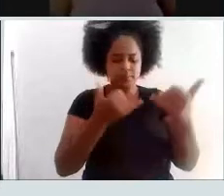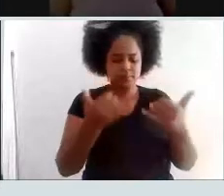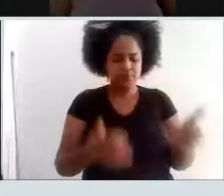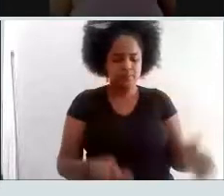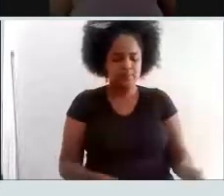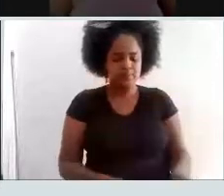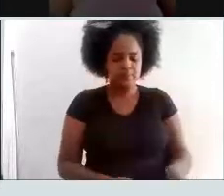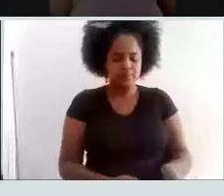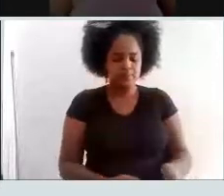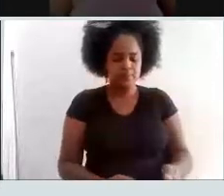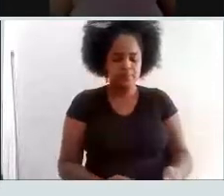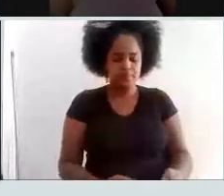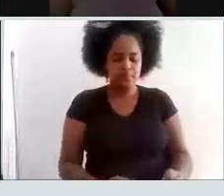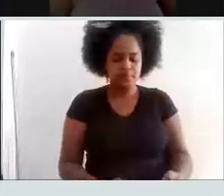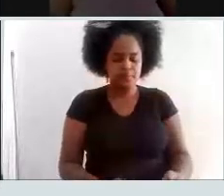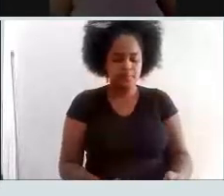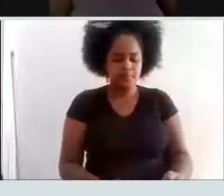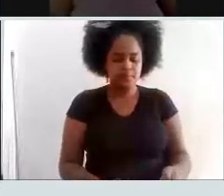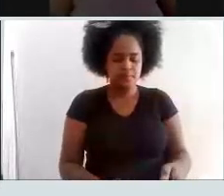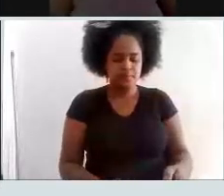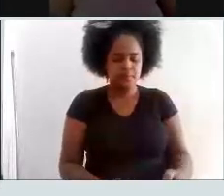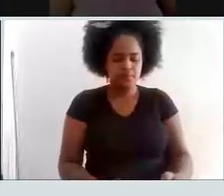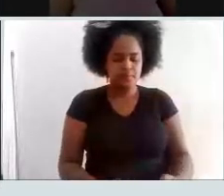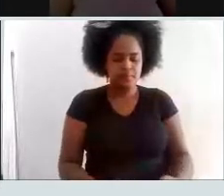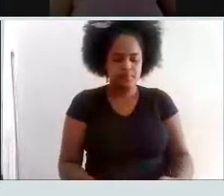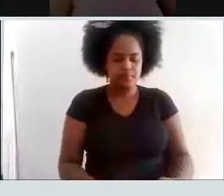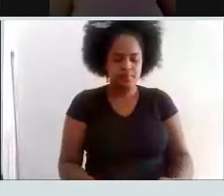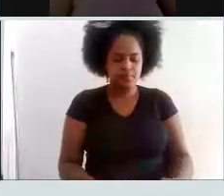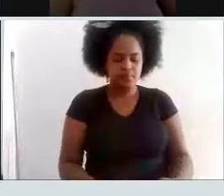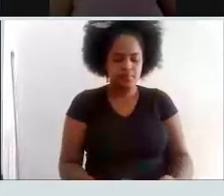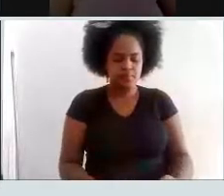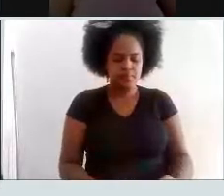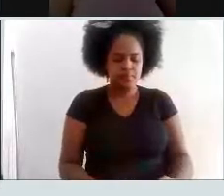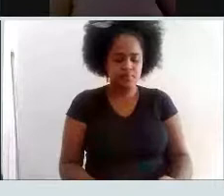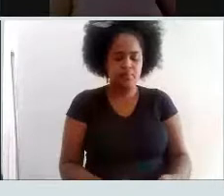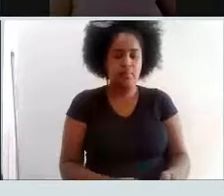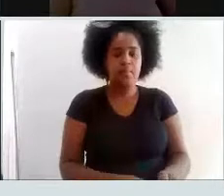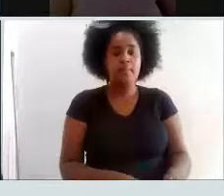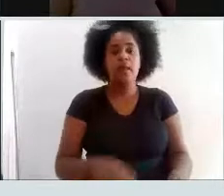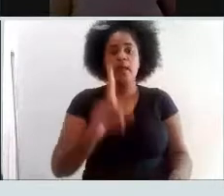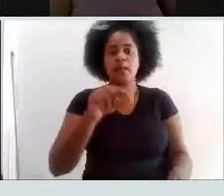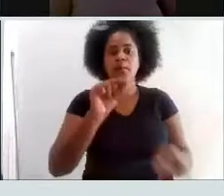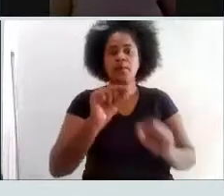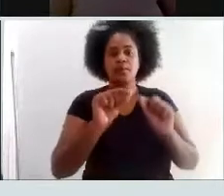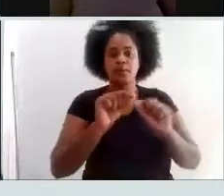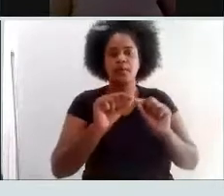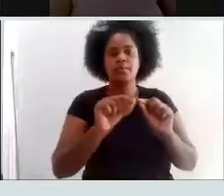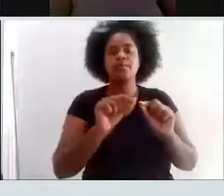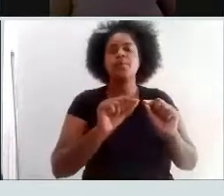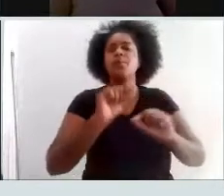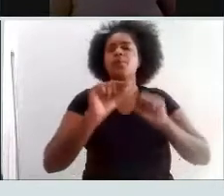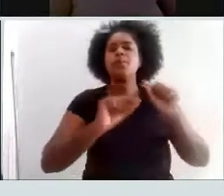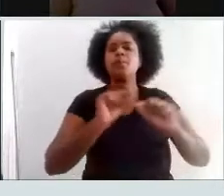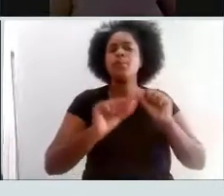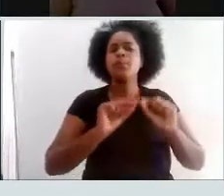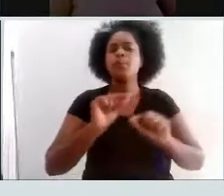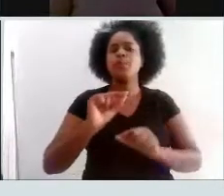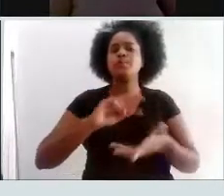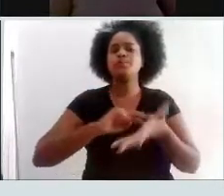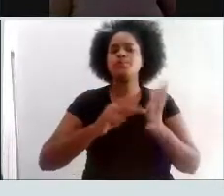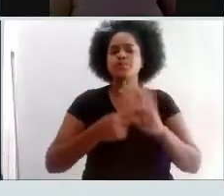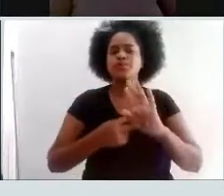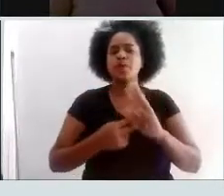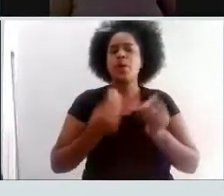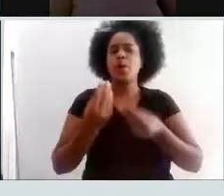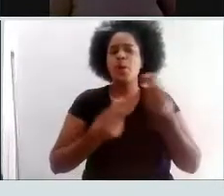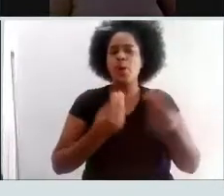Globo Repórter, né, o que é, como vive e como se reproduz. Então, a gente vai entender, né,